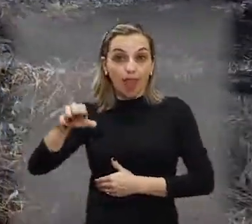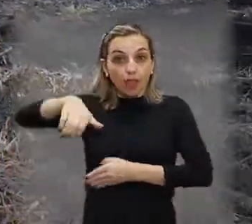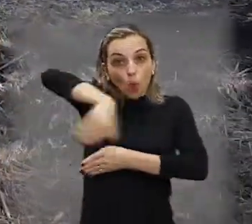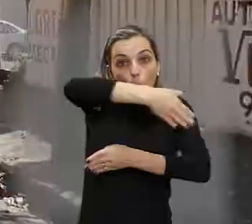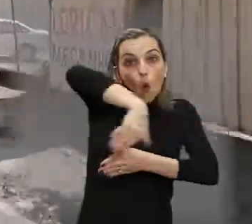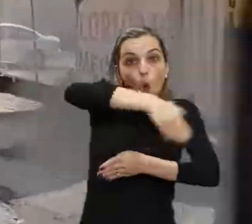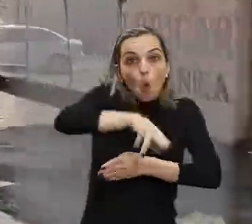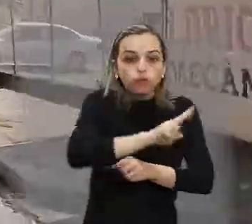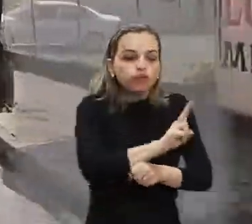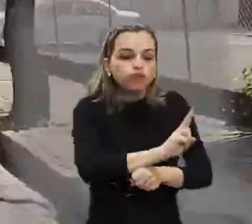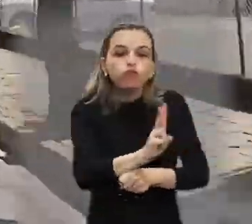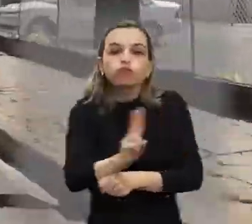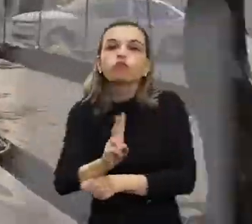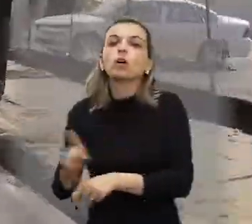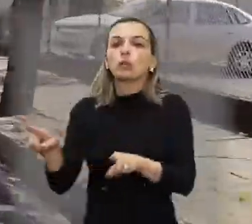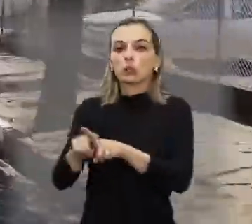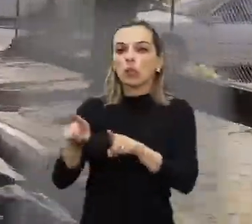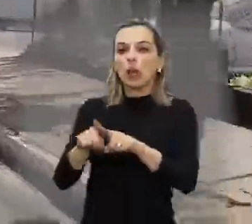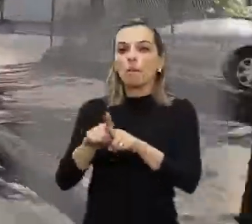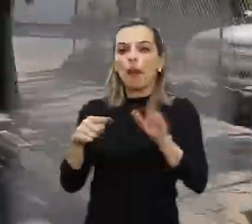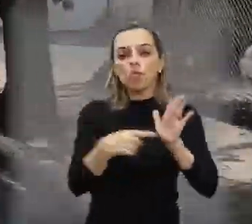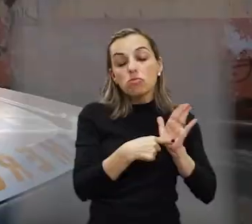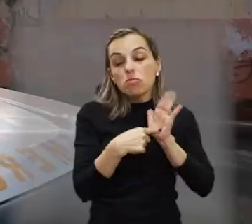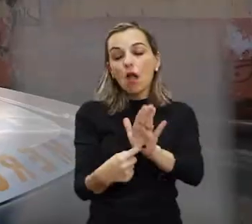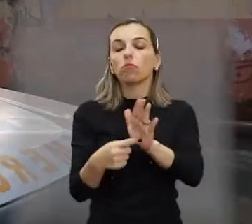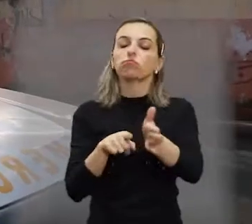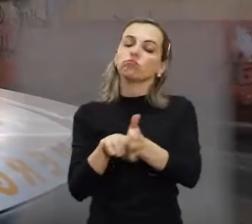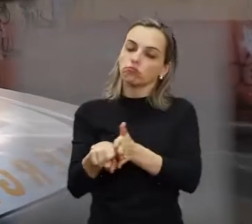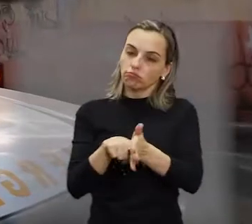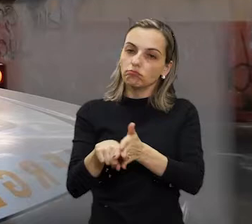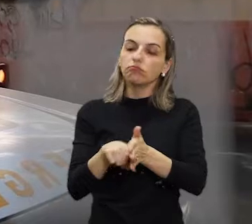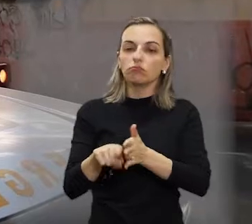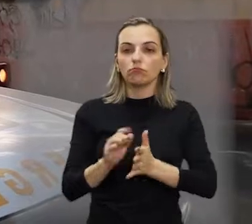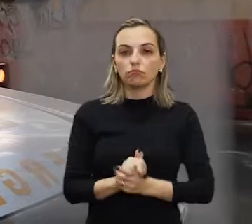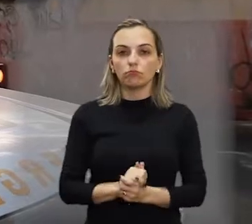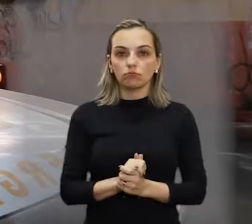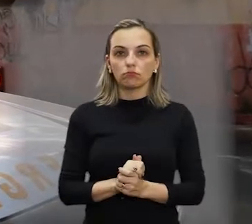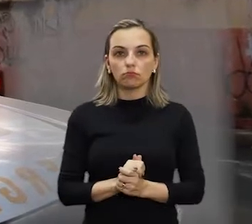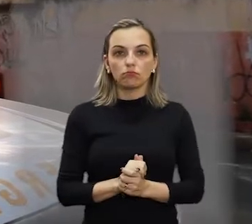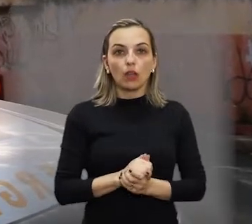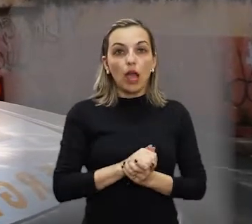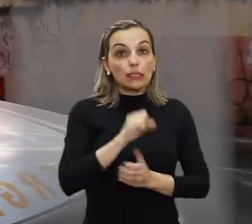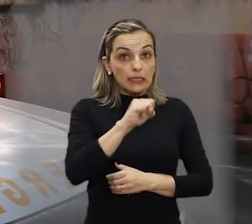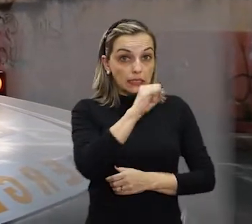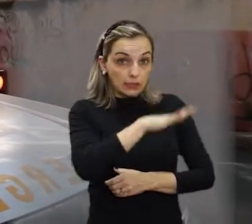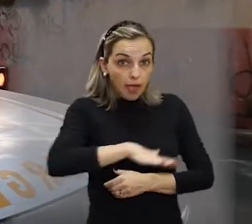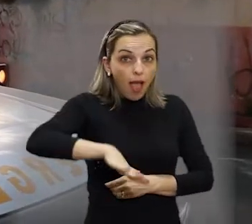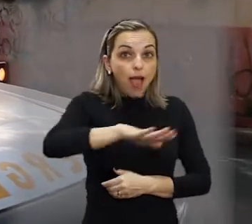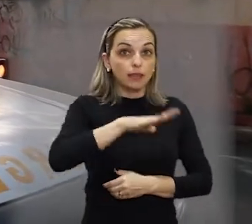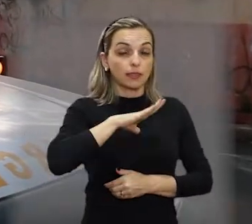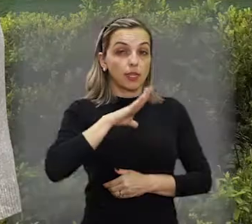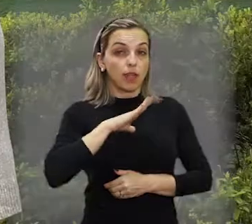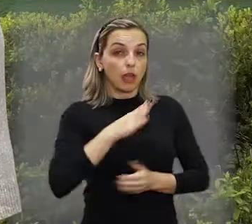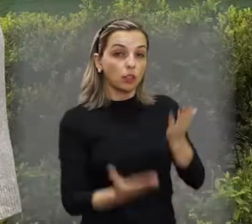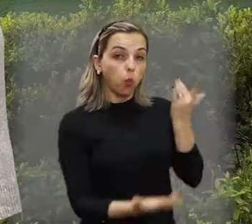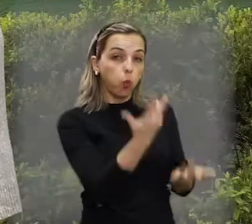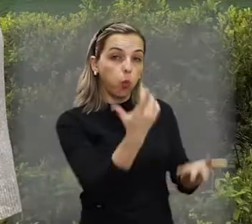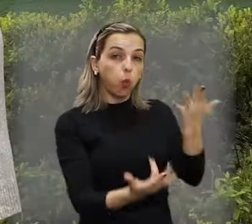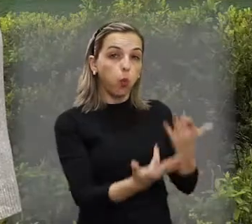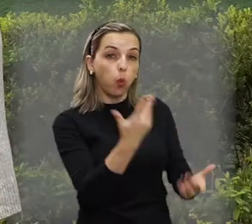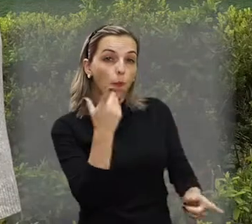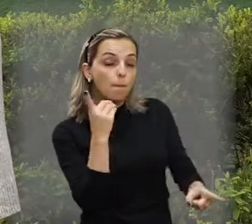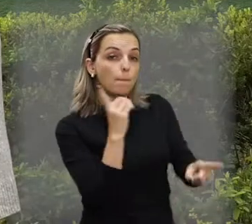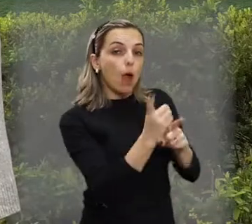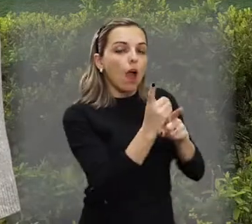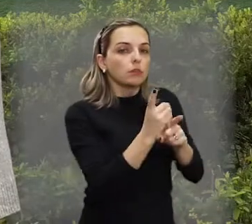na fiscalização de rotina pelas ruas da cidade e na averiguação de denúncias. Dentro dessa rotina de fiscalização, os